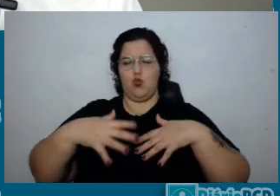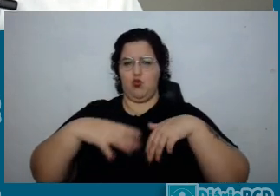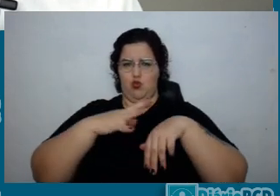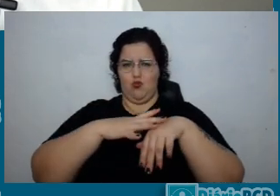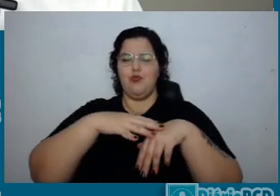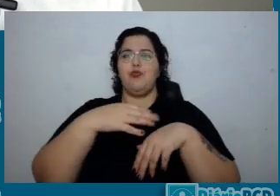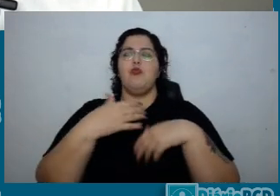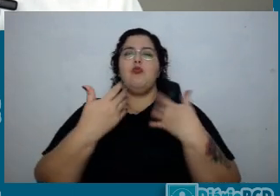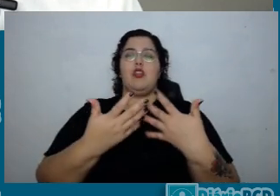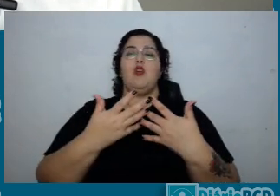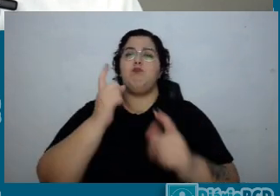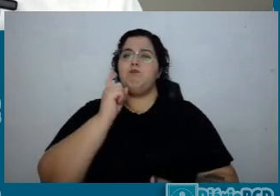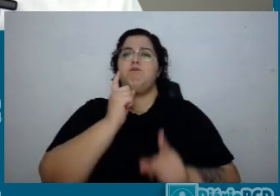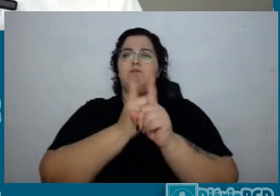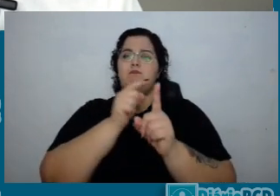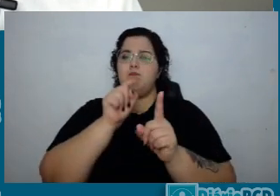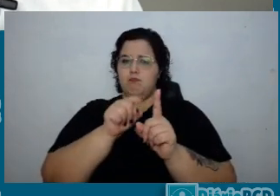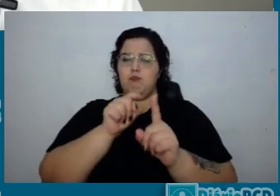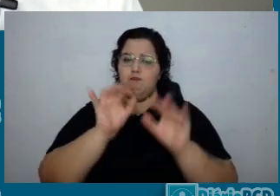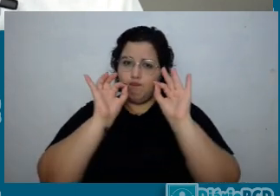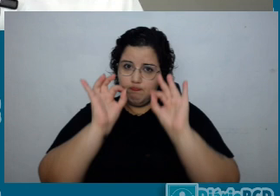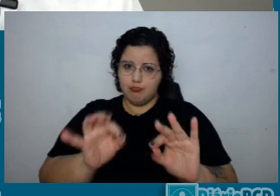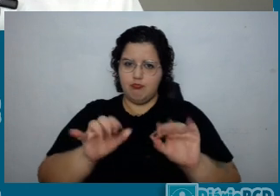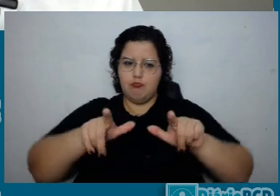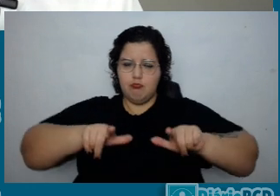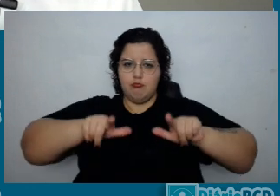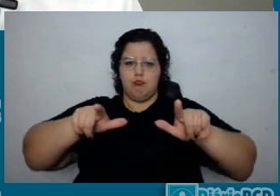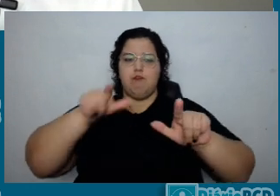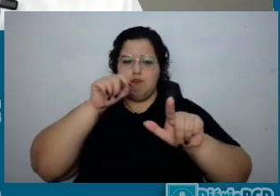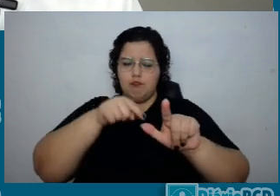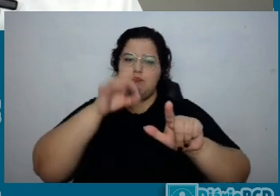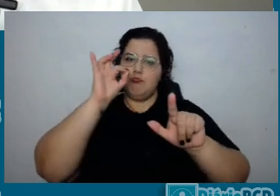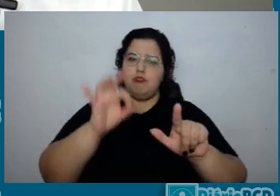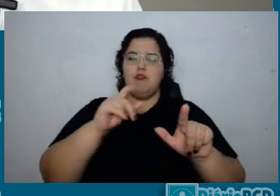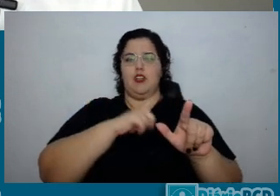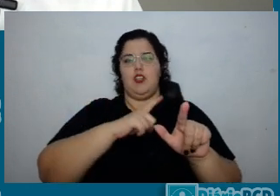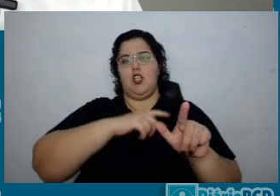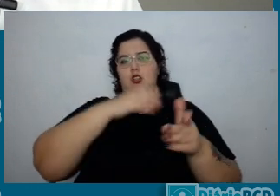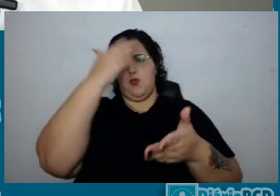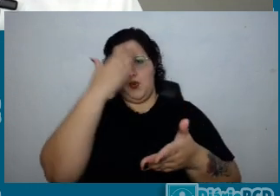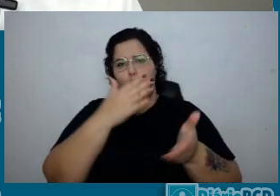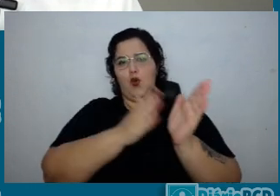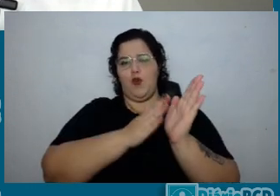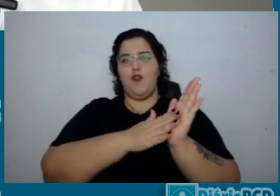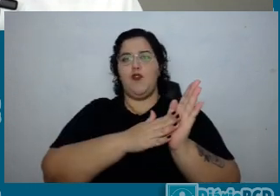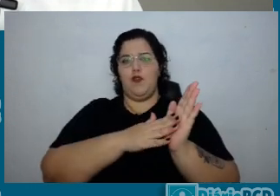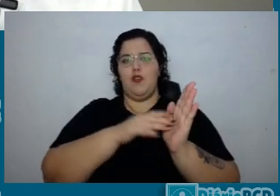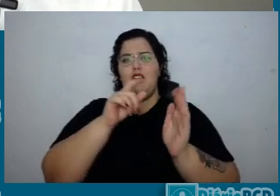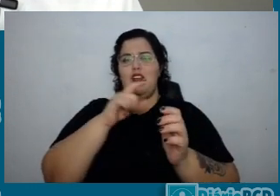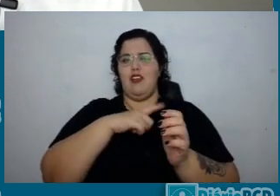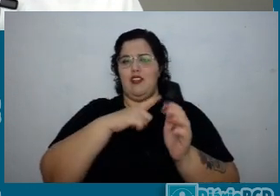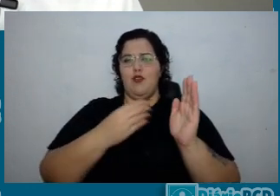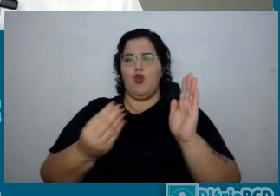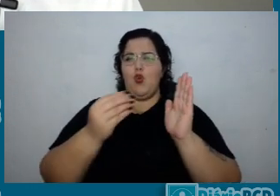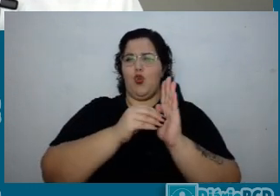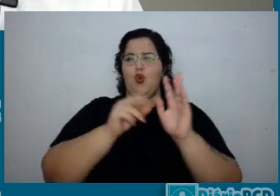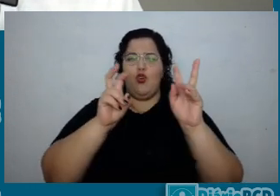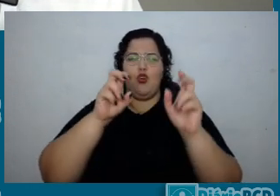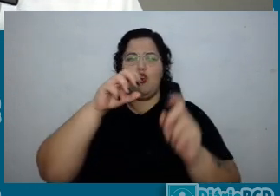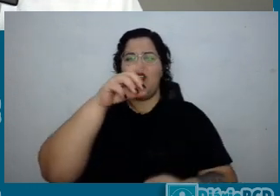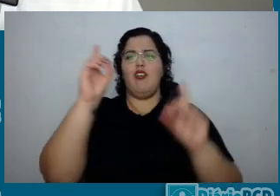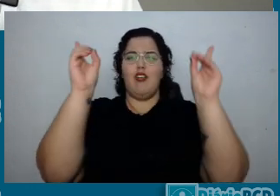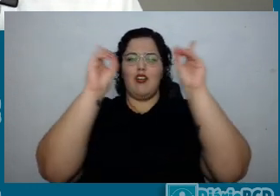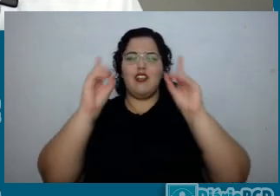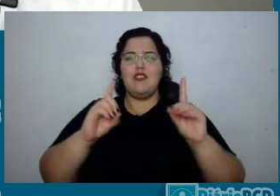Então, fui diagnosticada, fui certificada como mobilidade leve, como